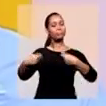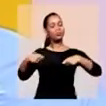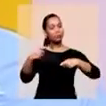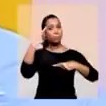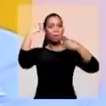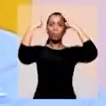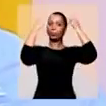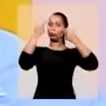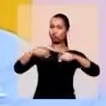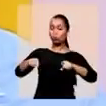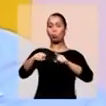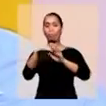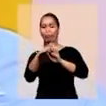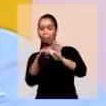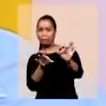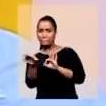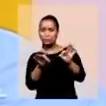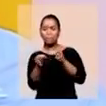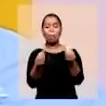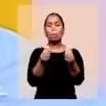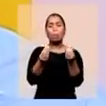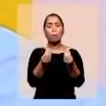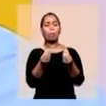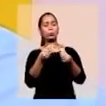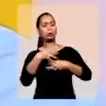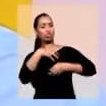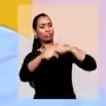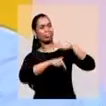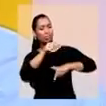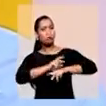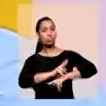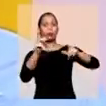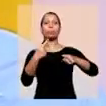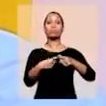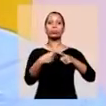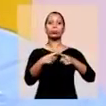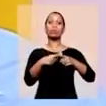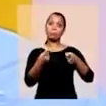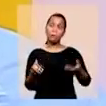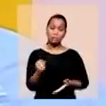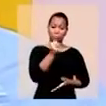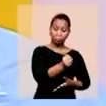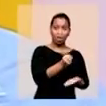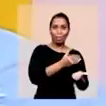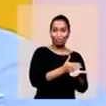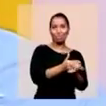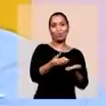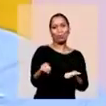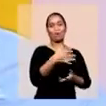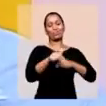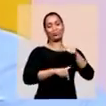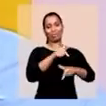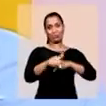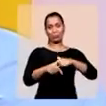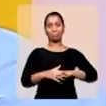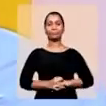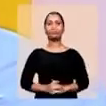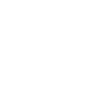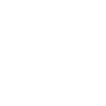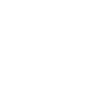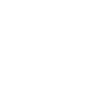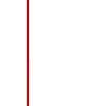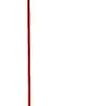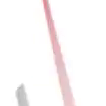se reinventar, precisa planejar, precisa olhar o mercado de uma forma diferente para poder ser assertivo nessa nova busca, nessa nova recolocação